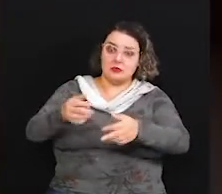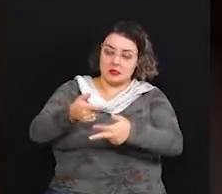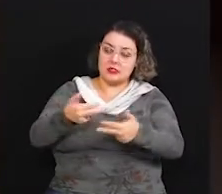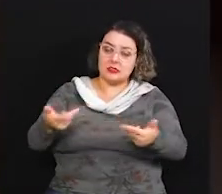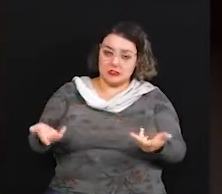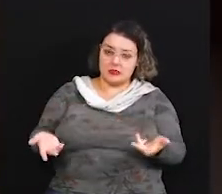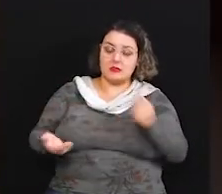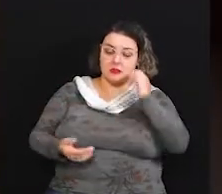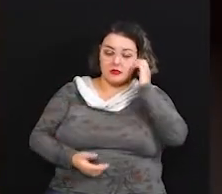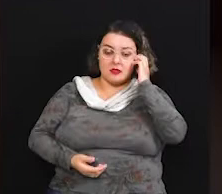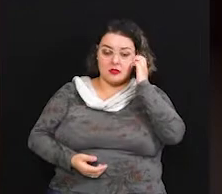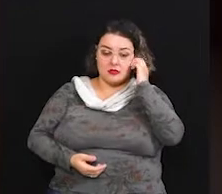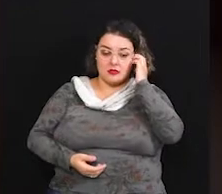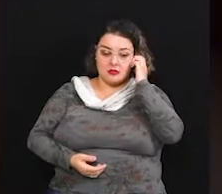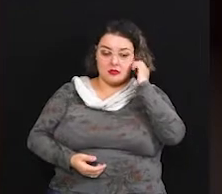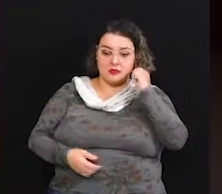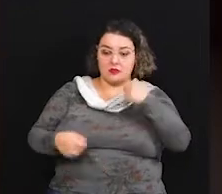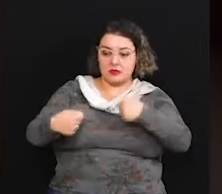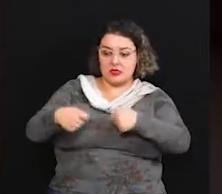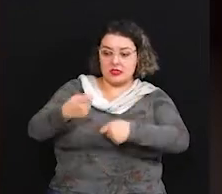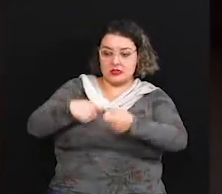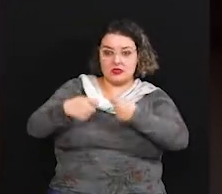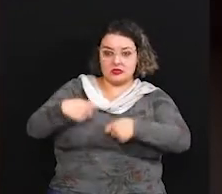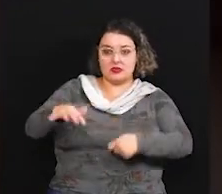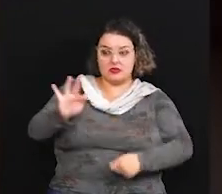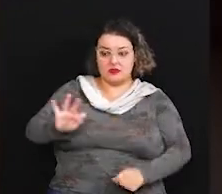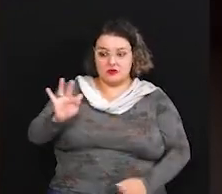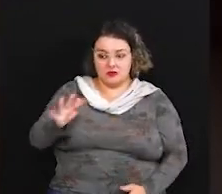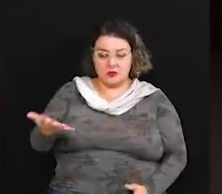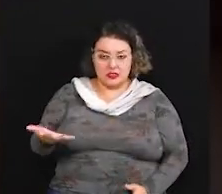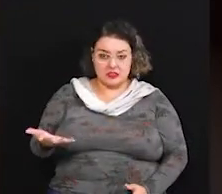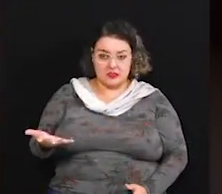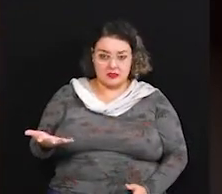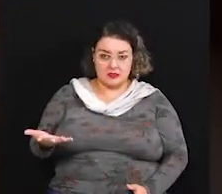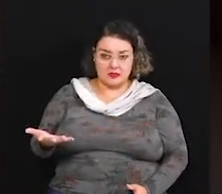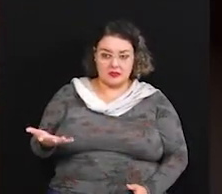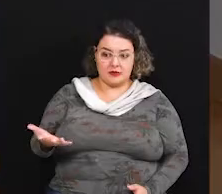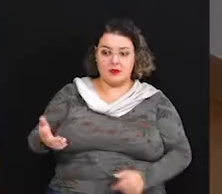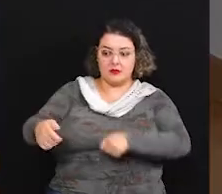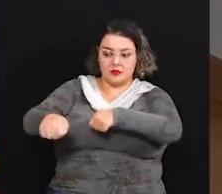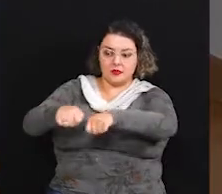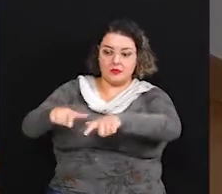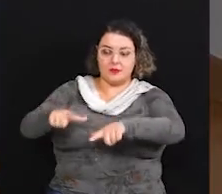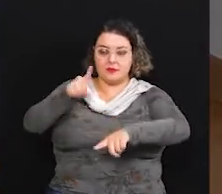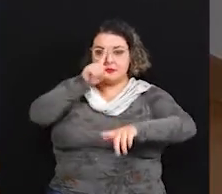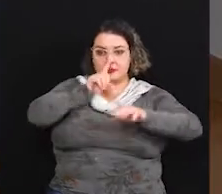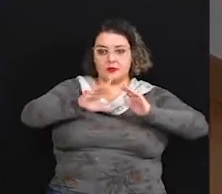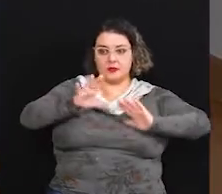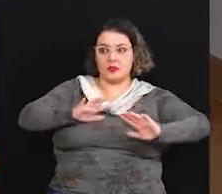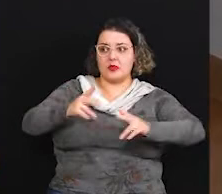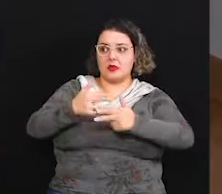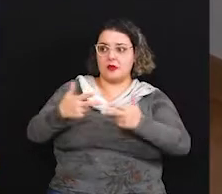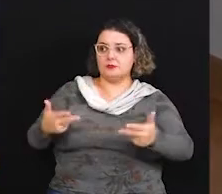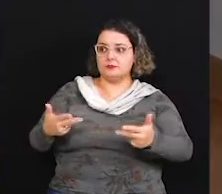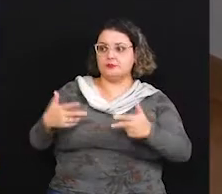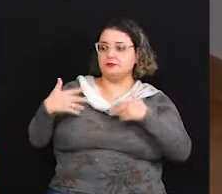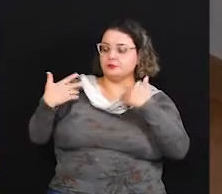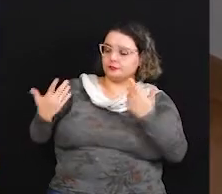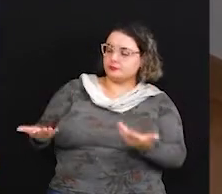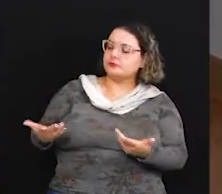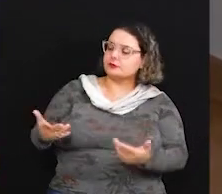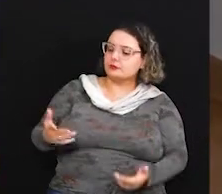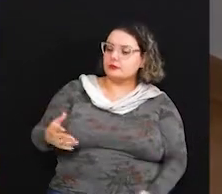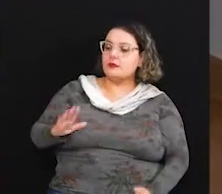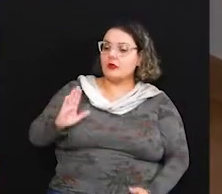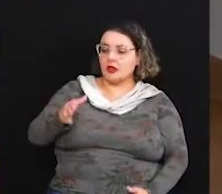para essas coisas, né? Porque precisa de administração, né? Precisa de mais cuidado com isso, né? Evan, e você